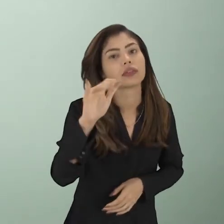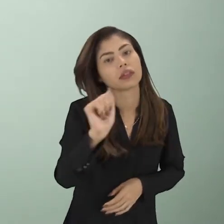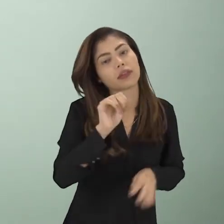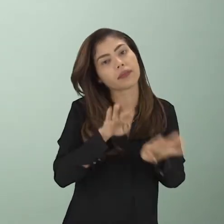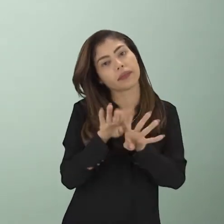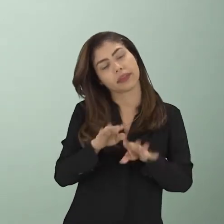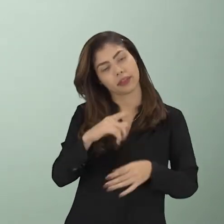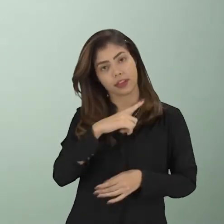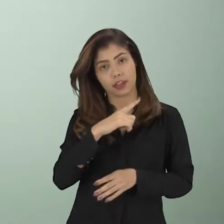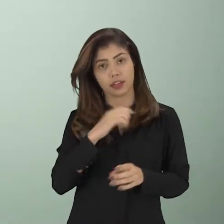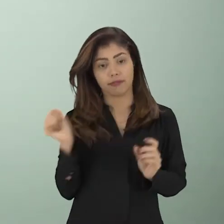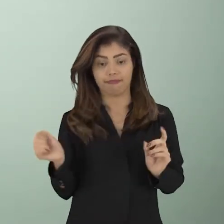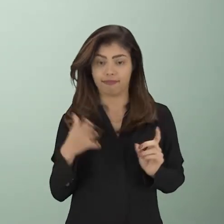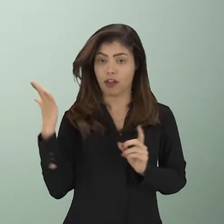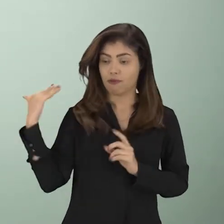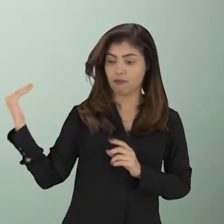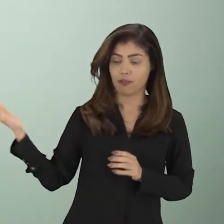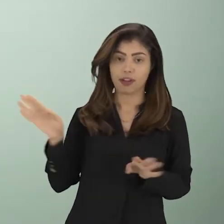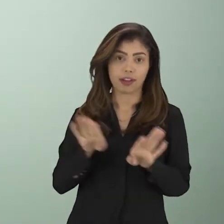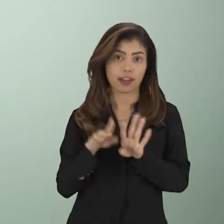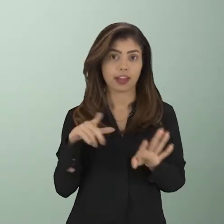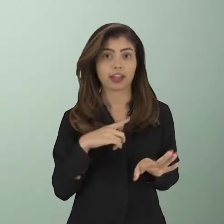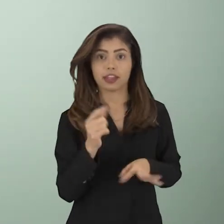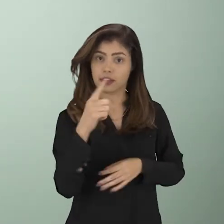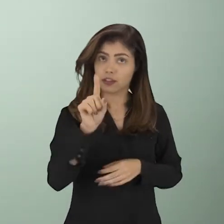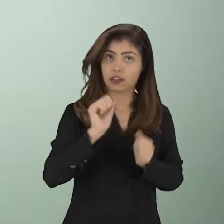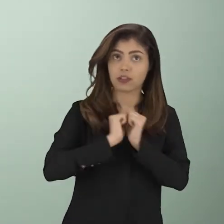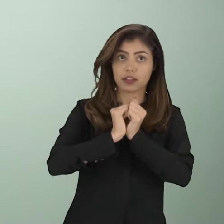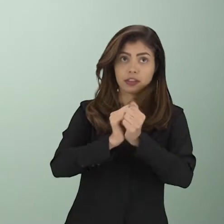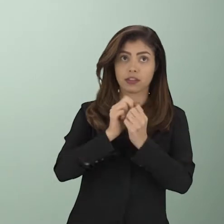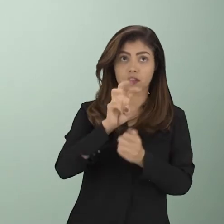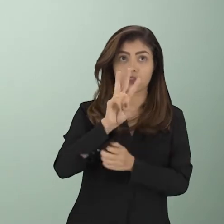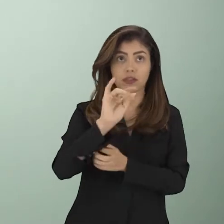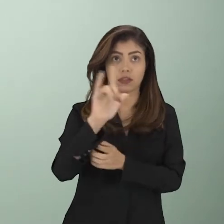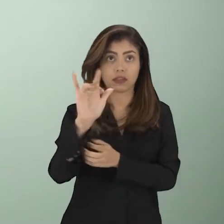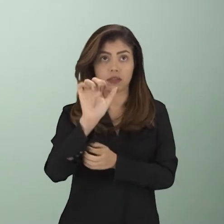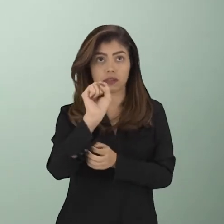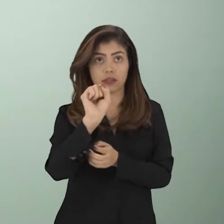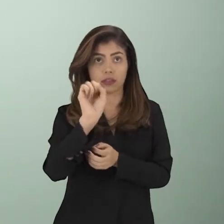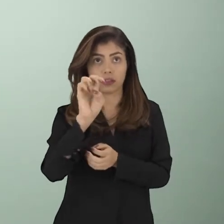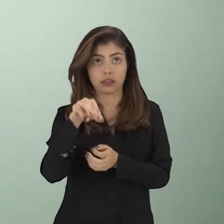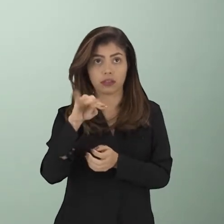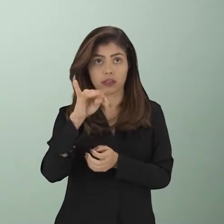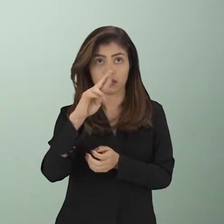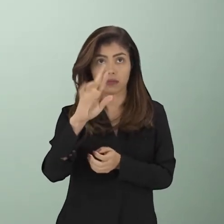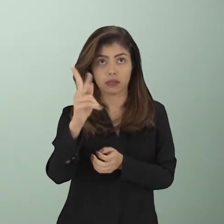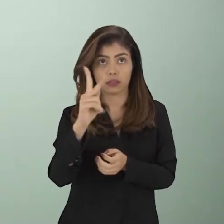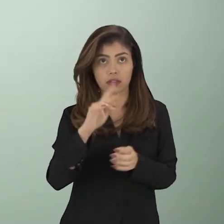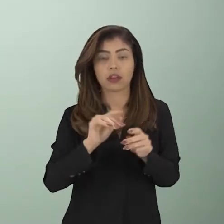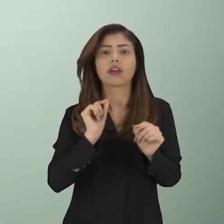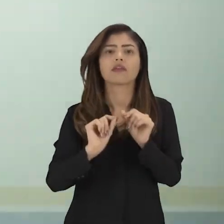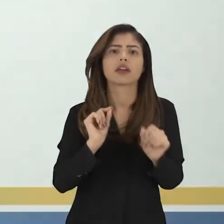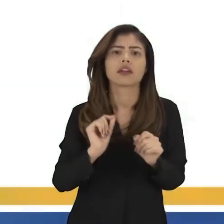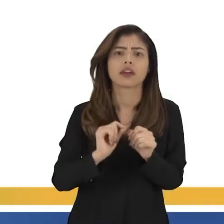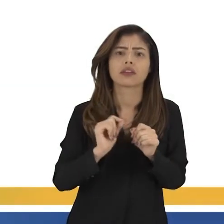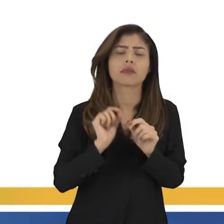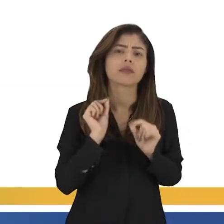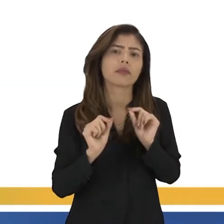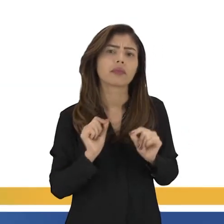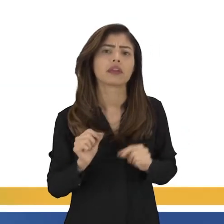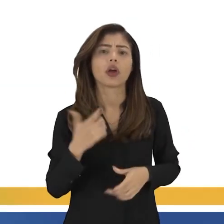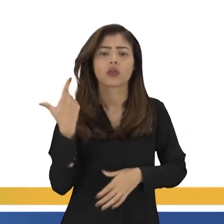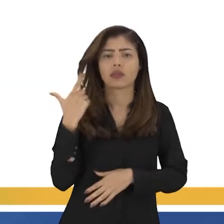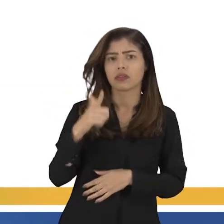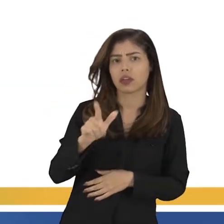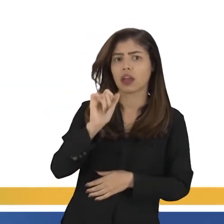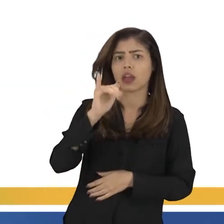ela virou celebridade, passou a frequentar programa de auditório, ela com Will Smith. Sofia foi produzida para conseguir